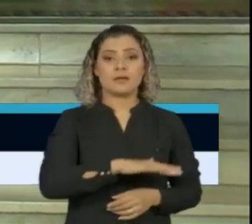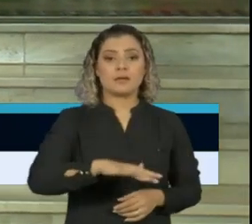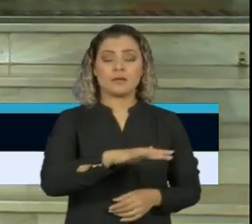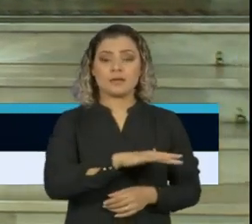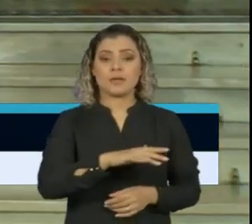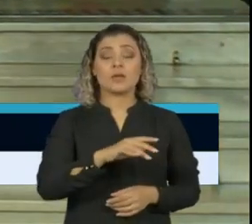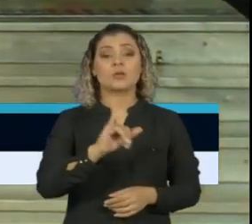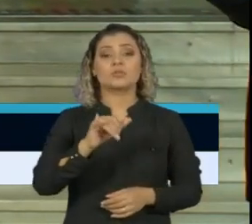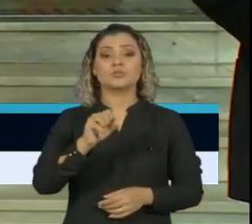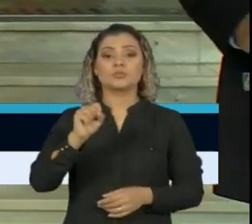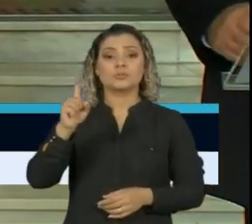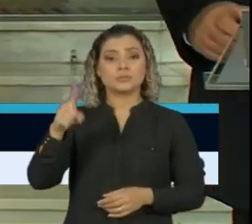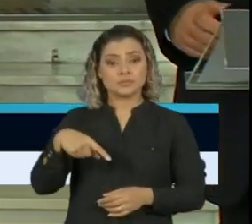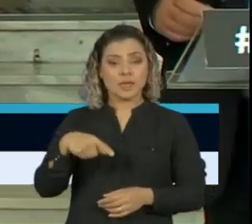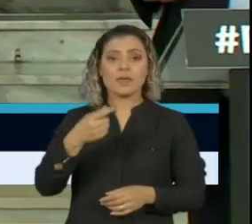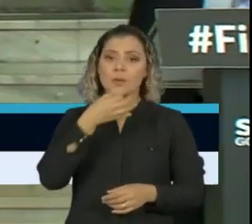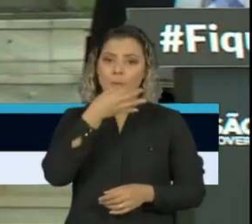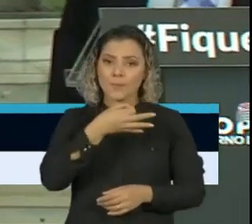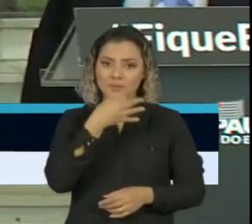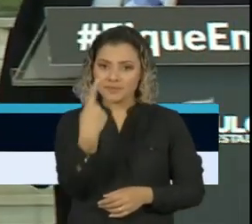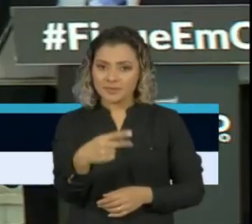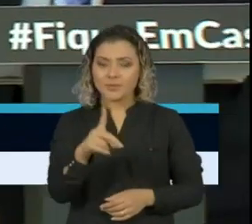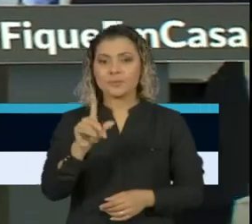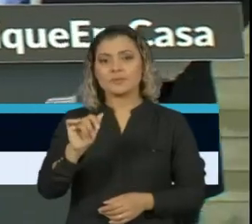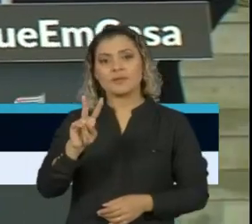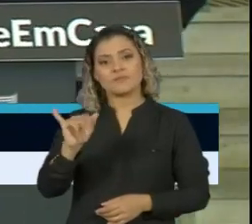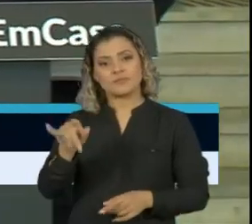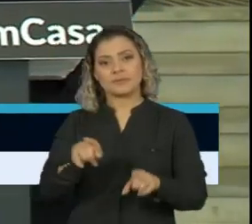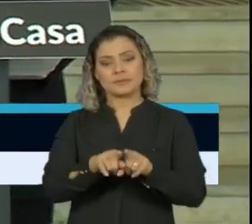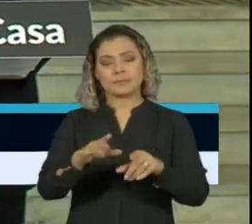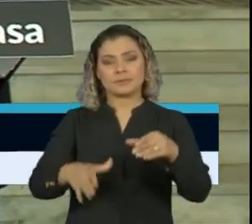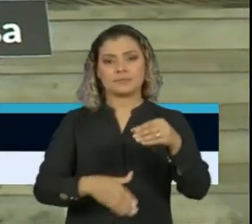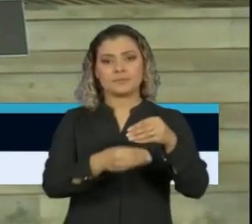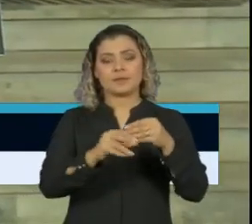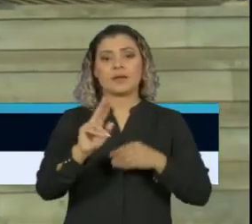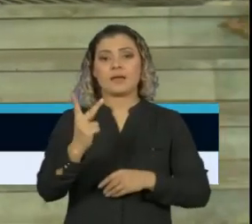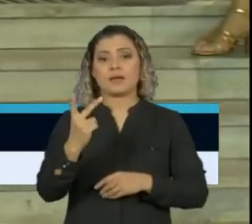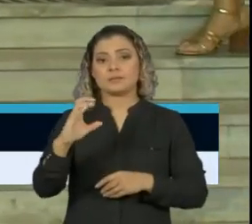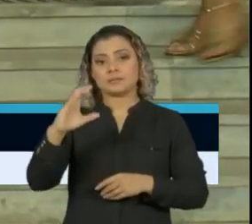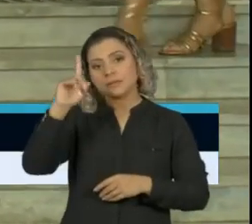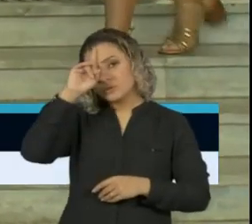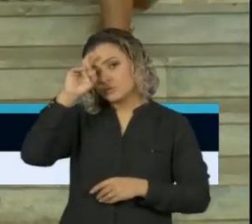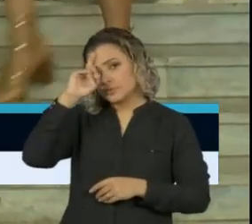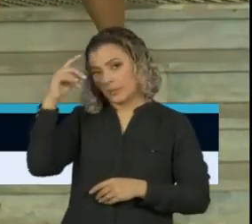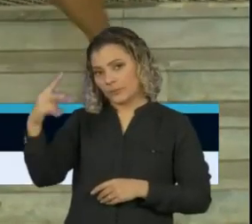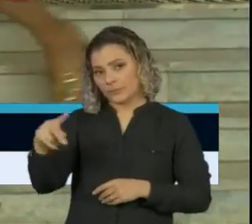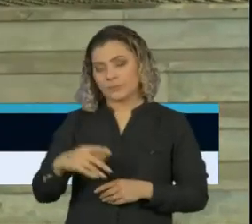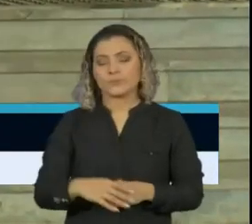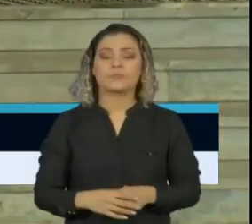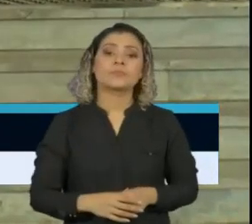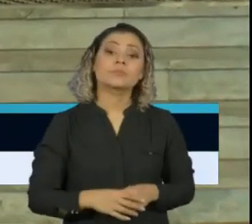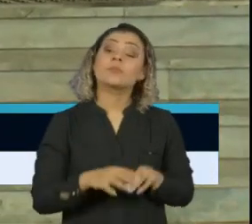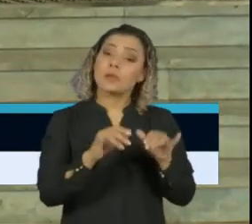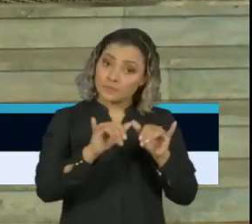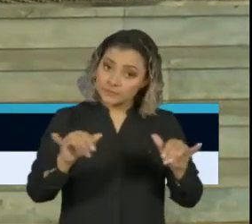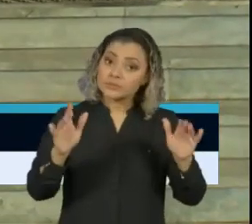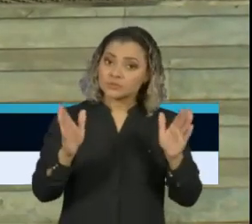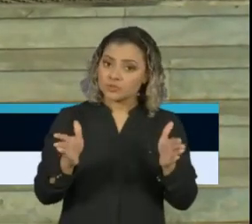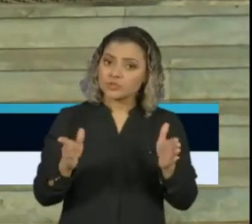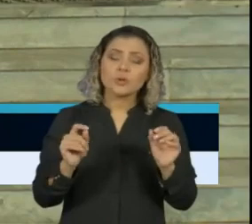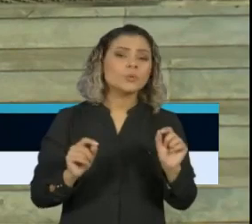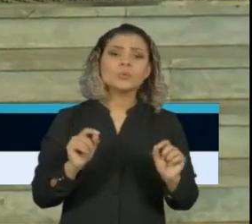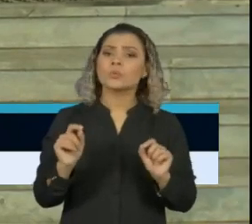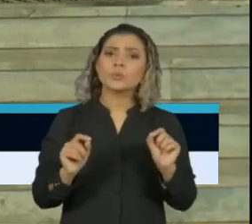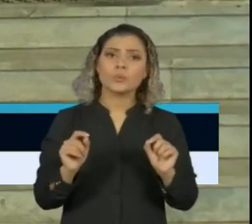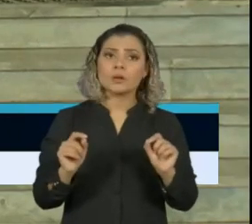ao Dr. Zé Henrique Guerra, com comentários do Dr. Davi Wipp, sobre o Hospital das Clínicas. Ok. Conforme eu disse no início,